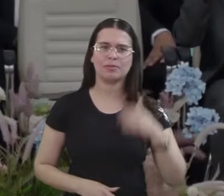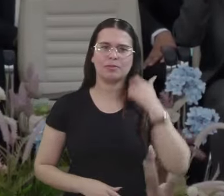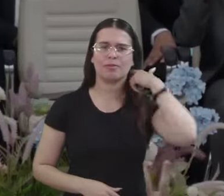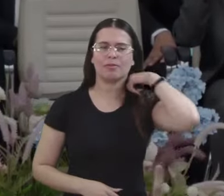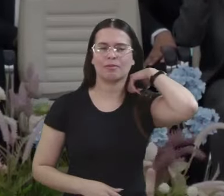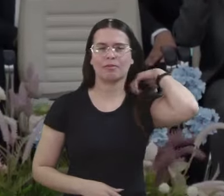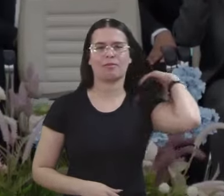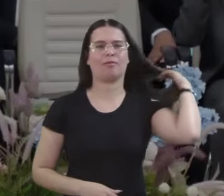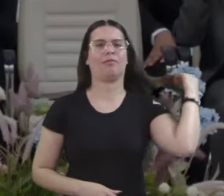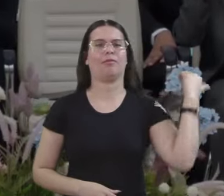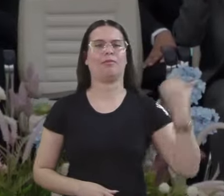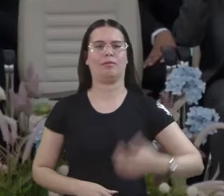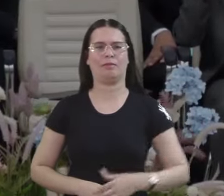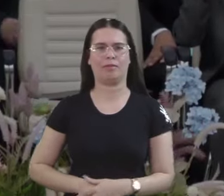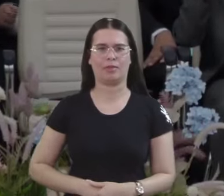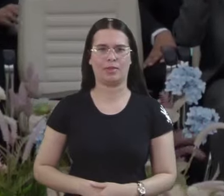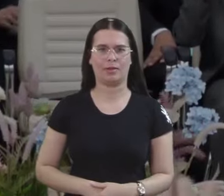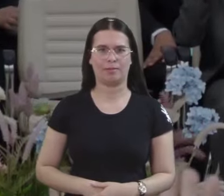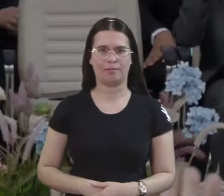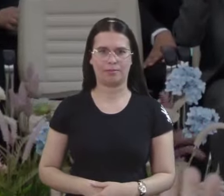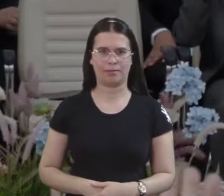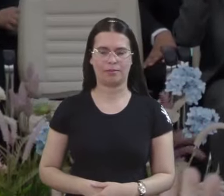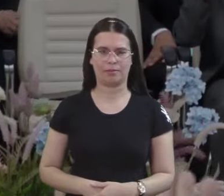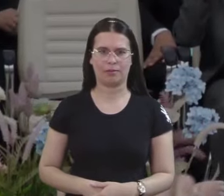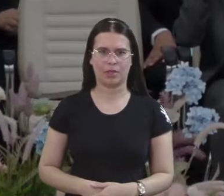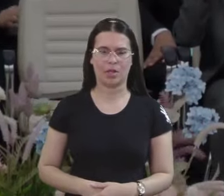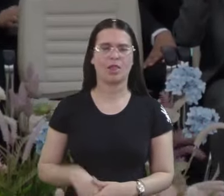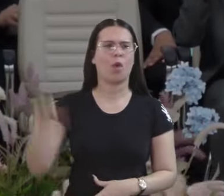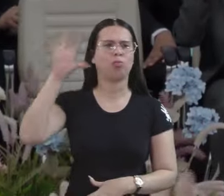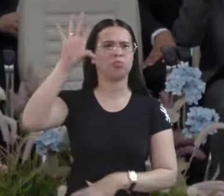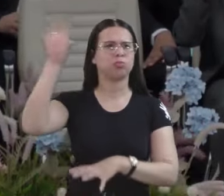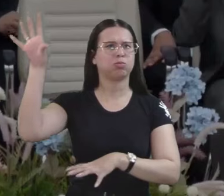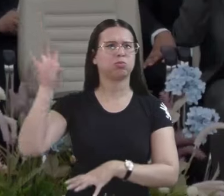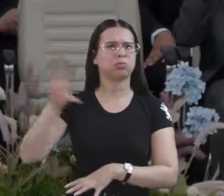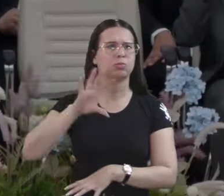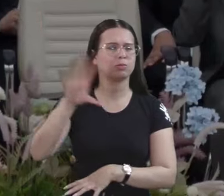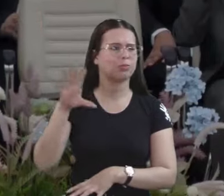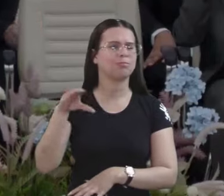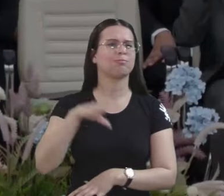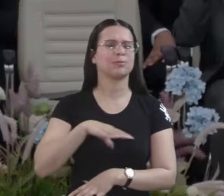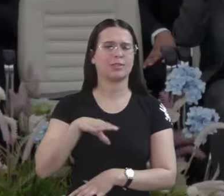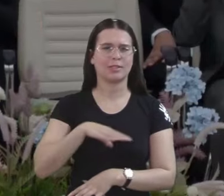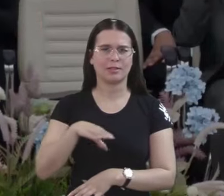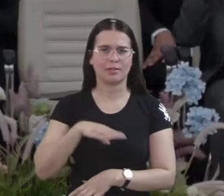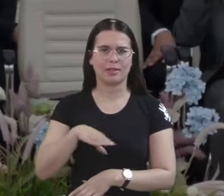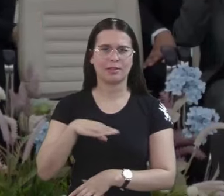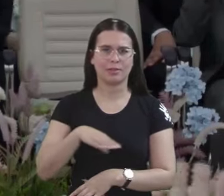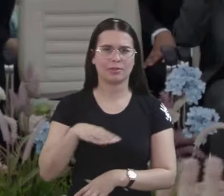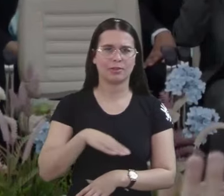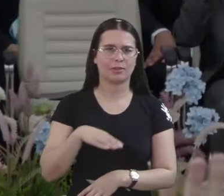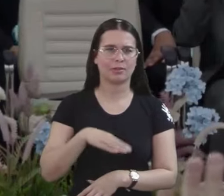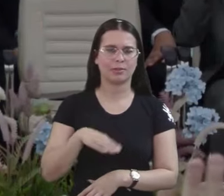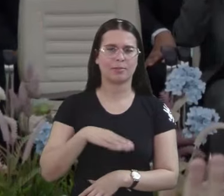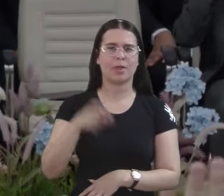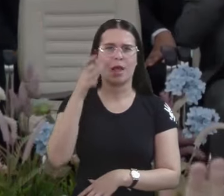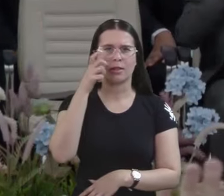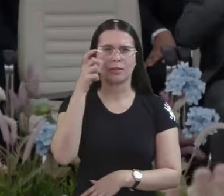Cumprimentar as nossas igrejas em outros estados, outras cidades que estão ligadas na transmissão